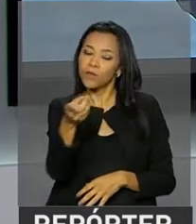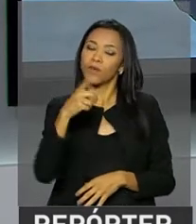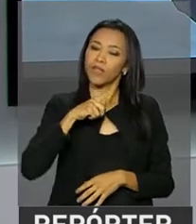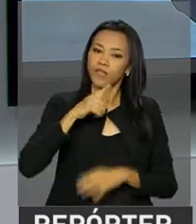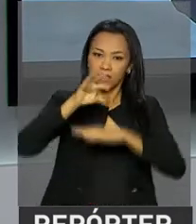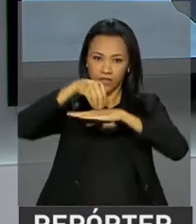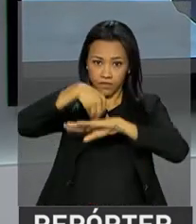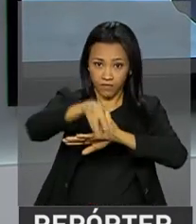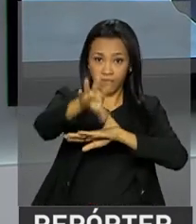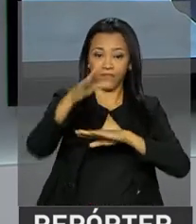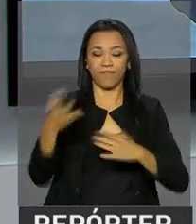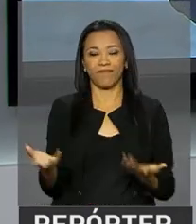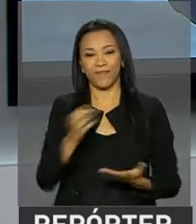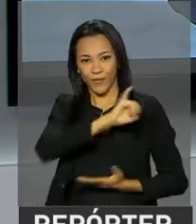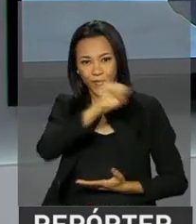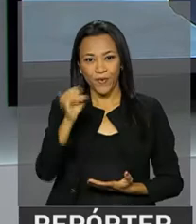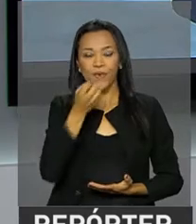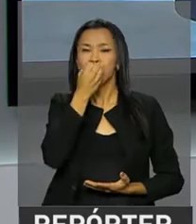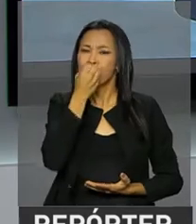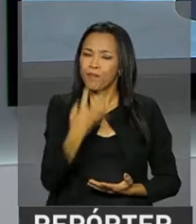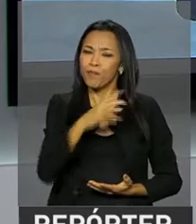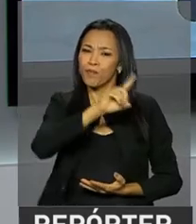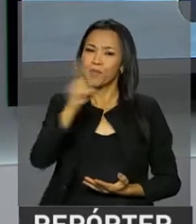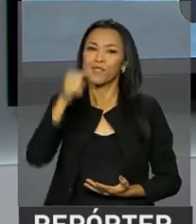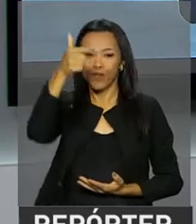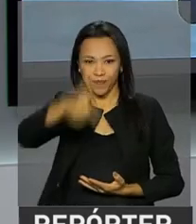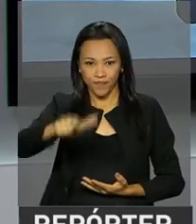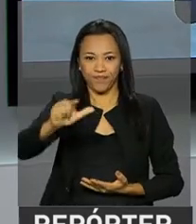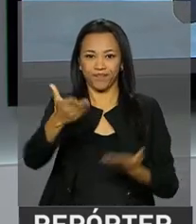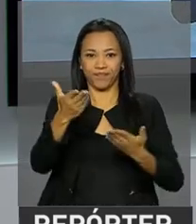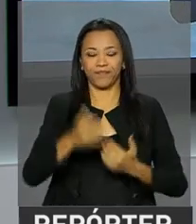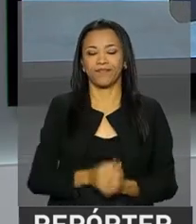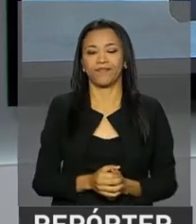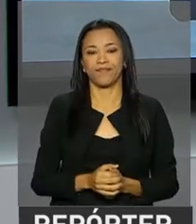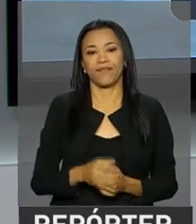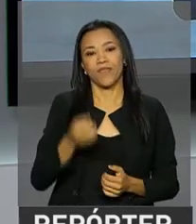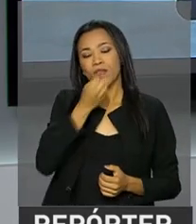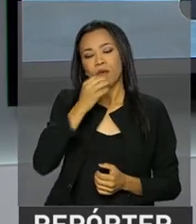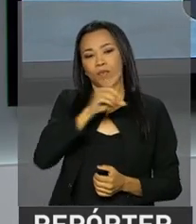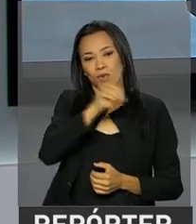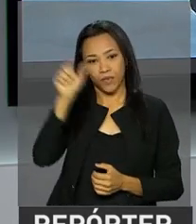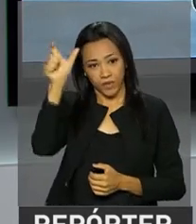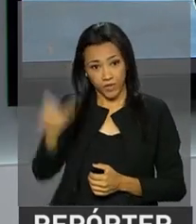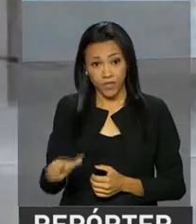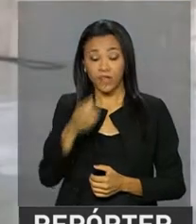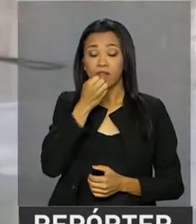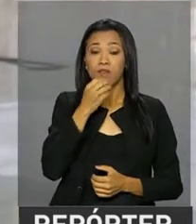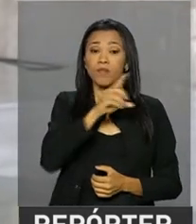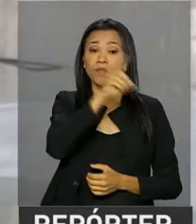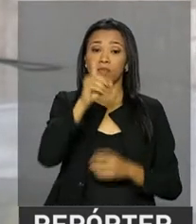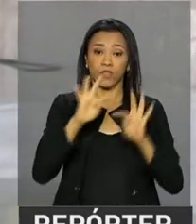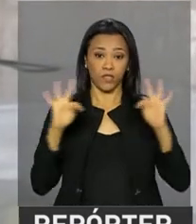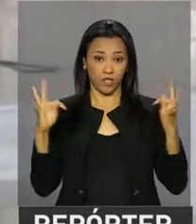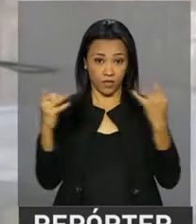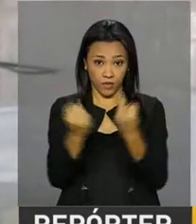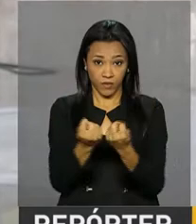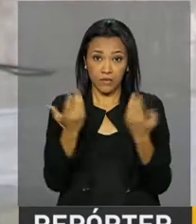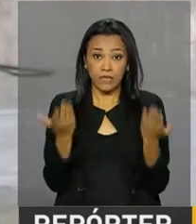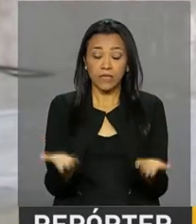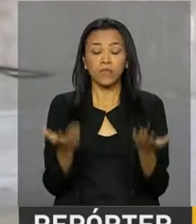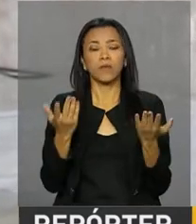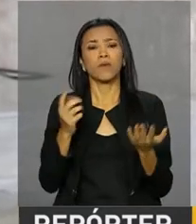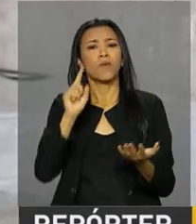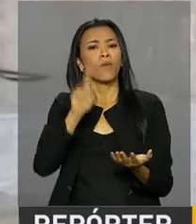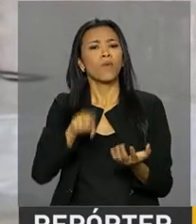pra gente o joão pedro bom dia mais uma vez você olhando pra você também o dia todo só olha a idéia